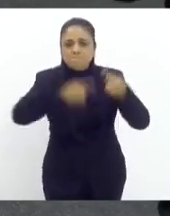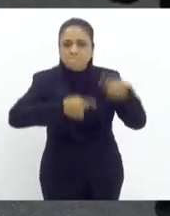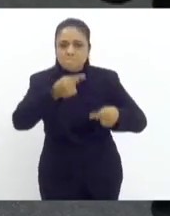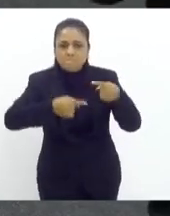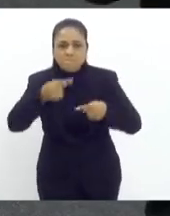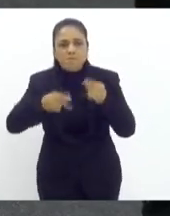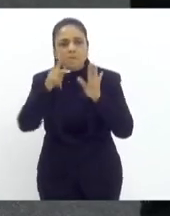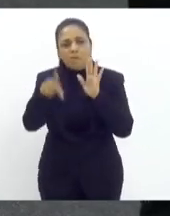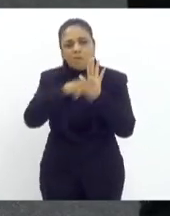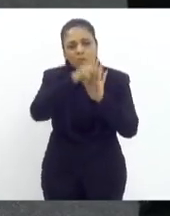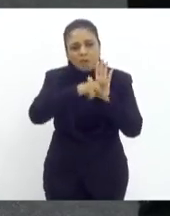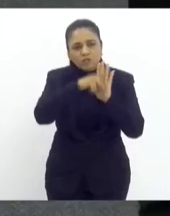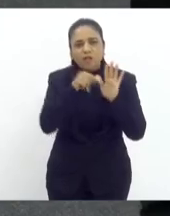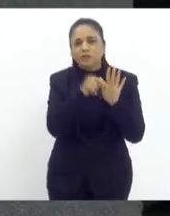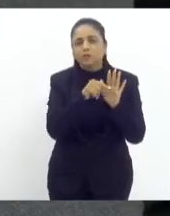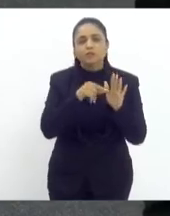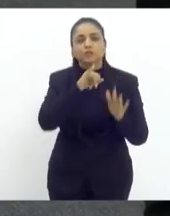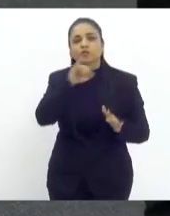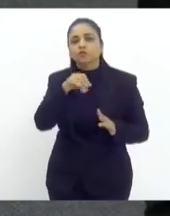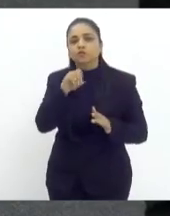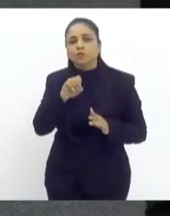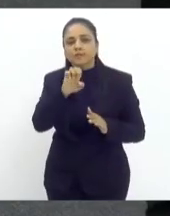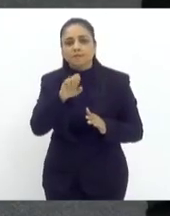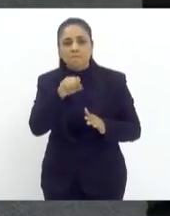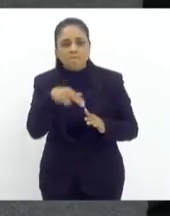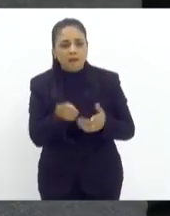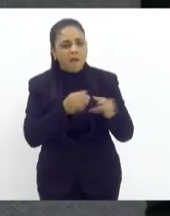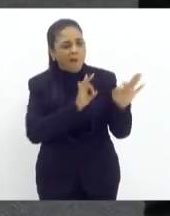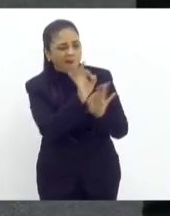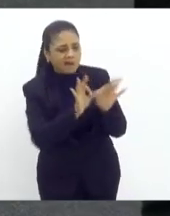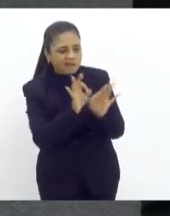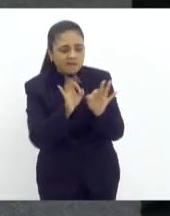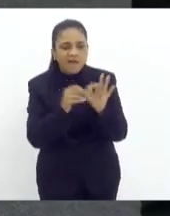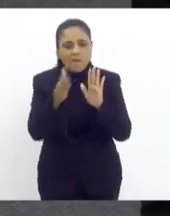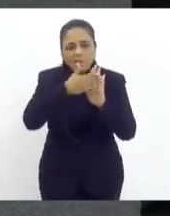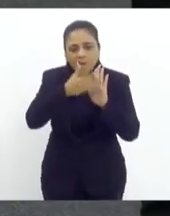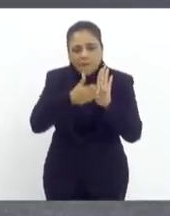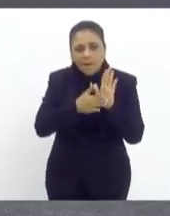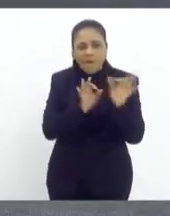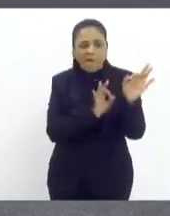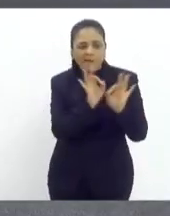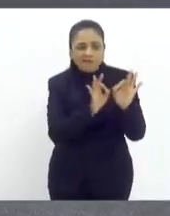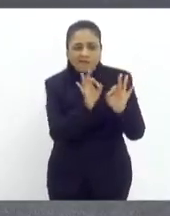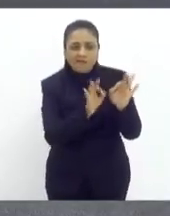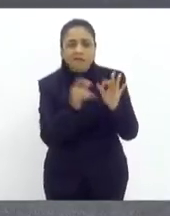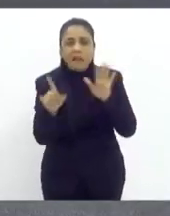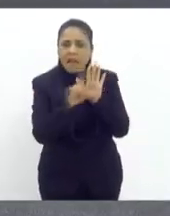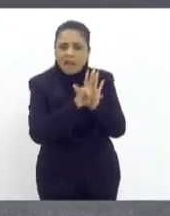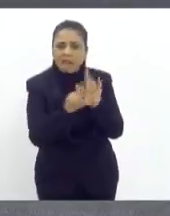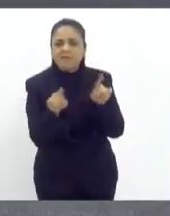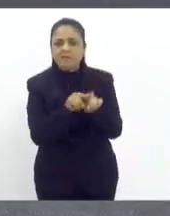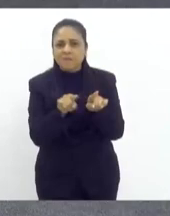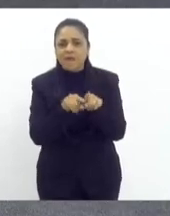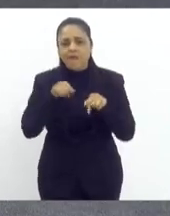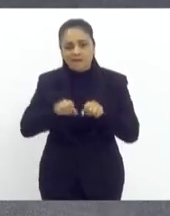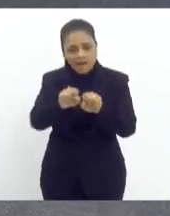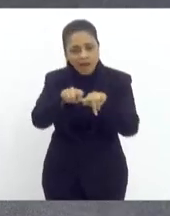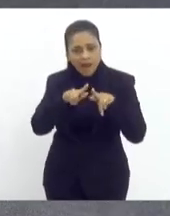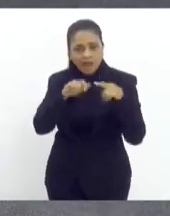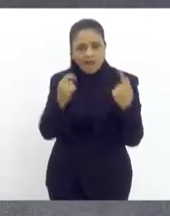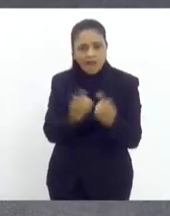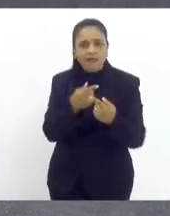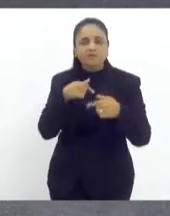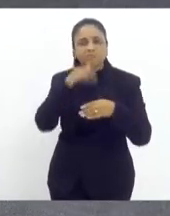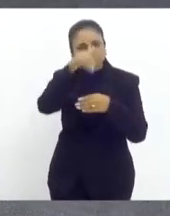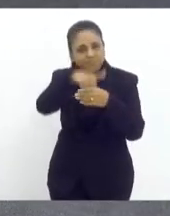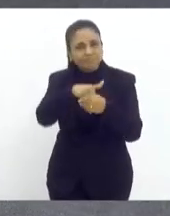projeto do professor Josemar que estipulava uma política organizava programas e organizava outras legislações e essa casa acumula